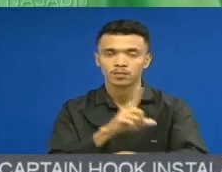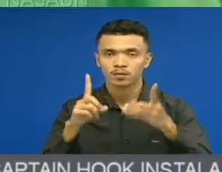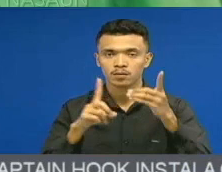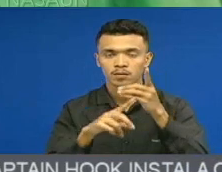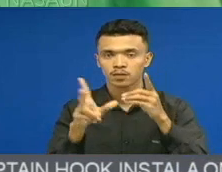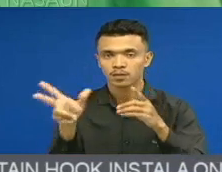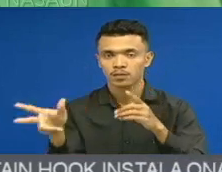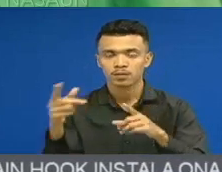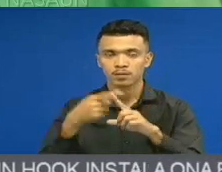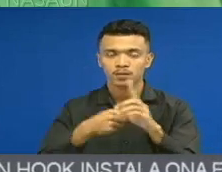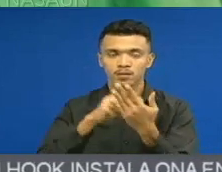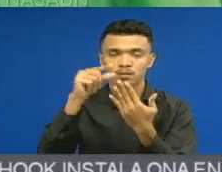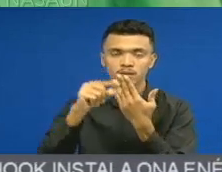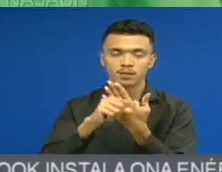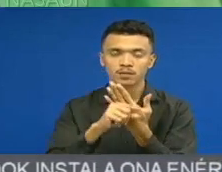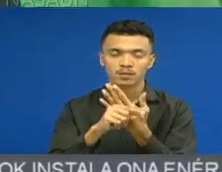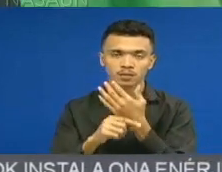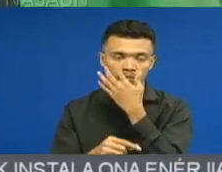nebe monu ia dia